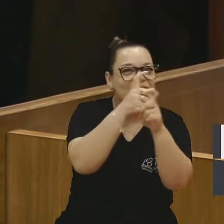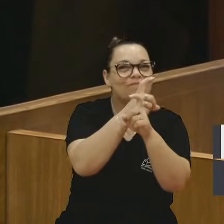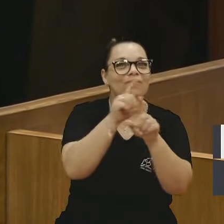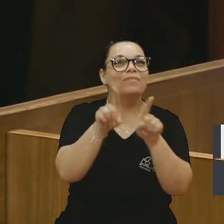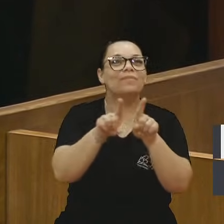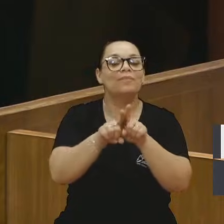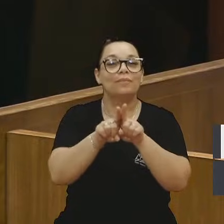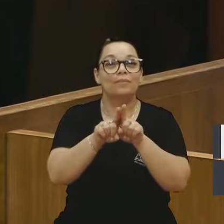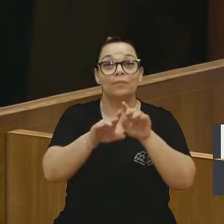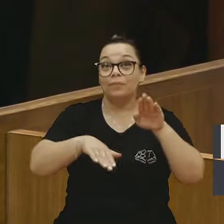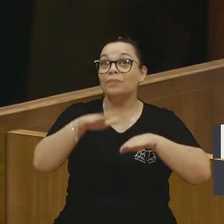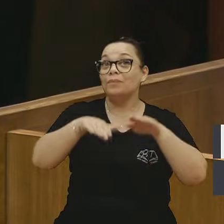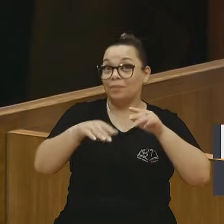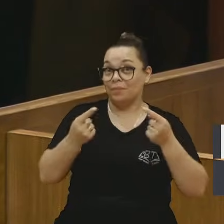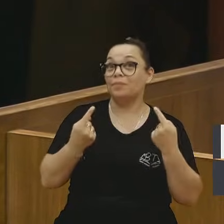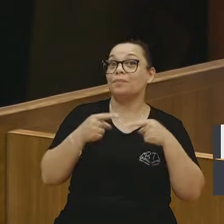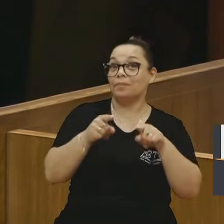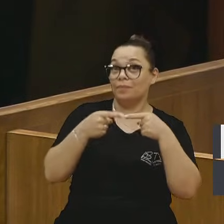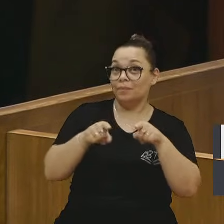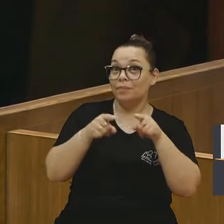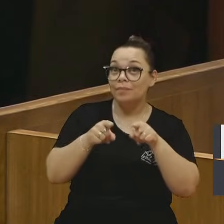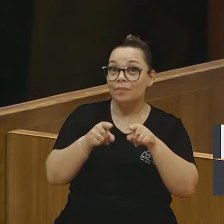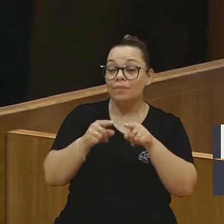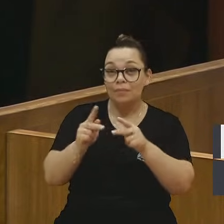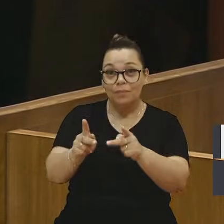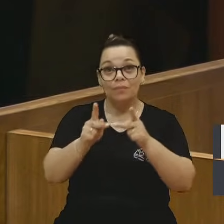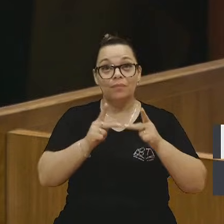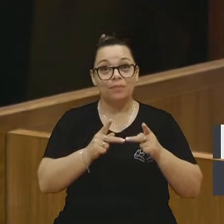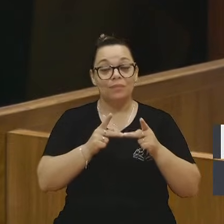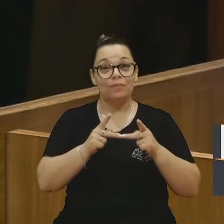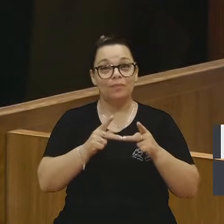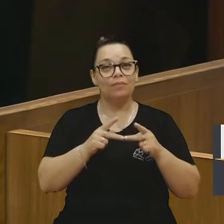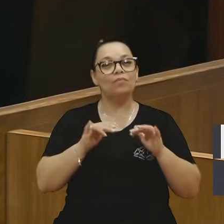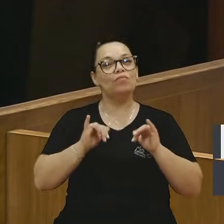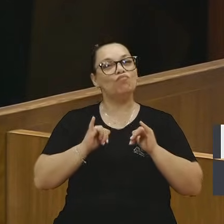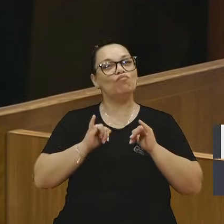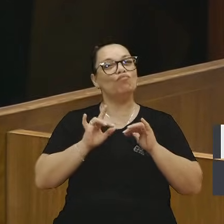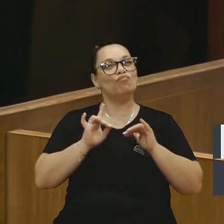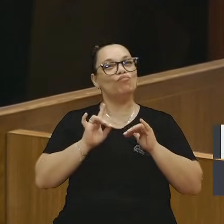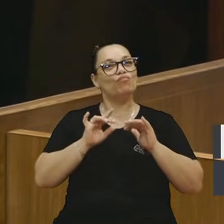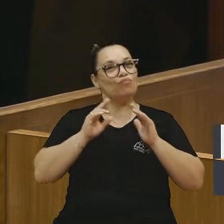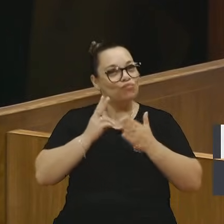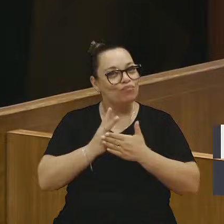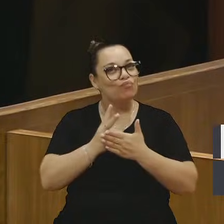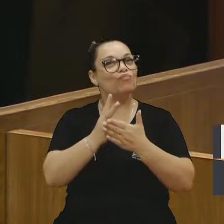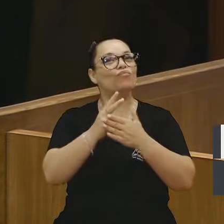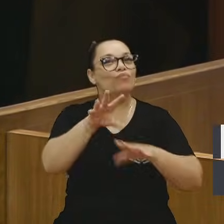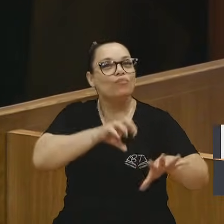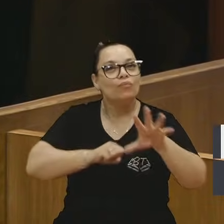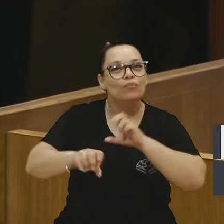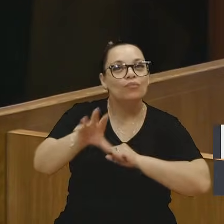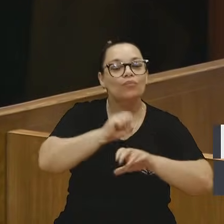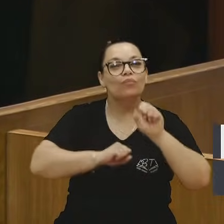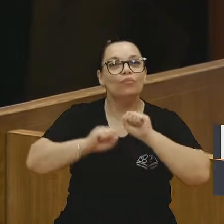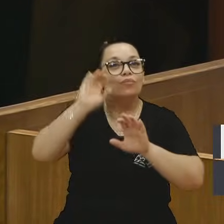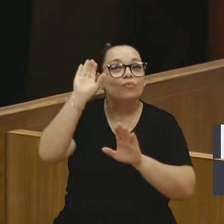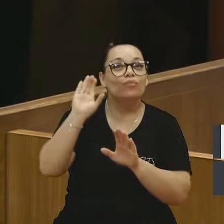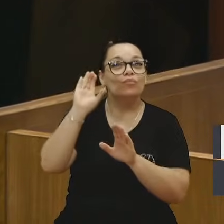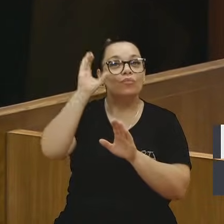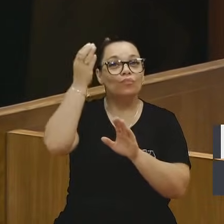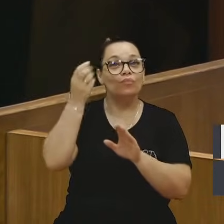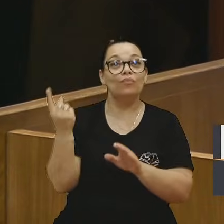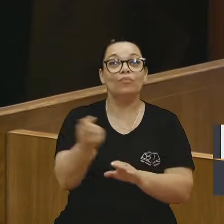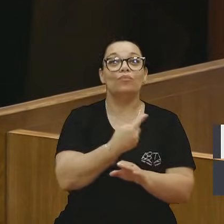muitas vezes desafiadoras. Nos convidam a sair da zona de conforto e a buscar a realização de